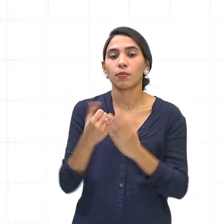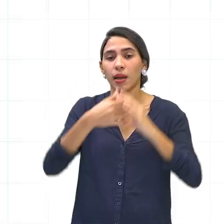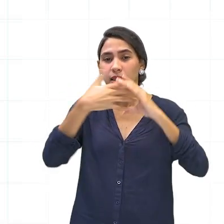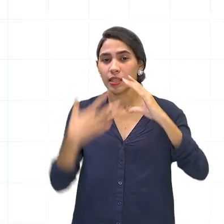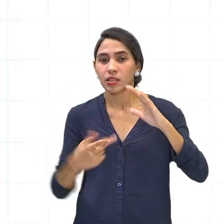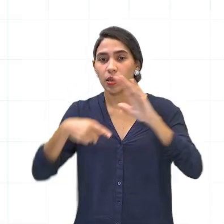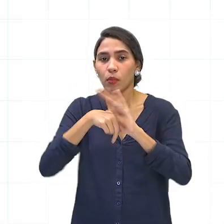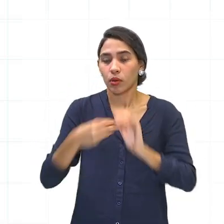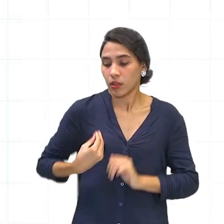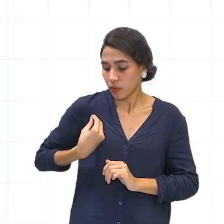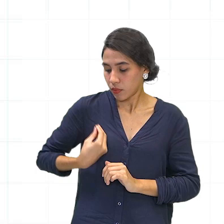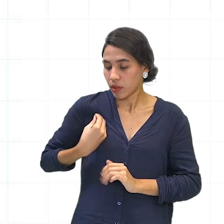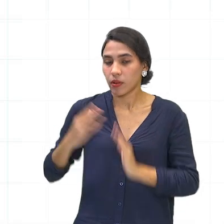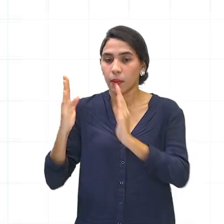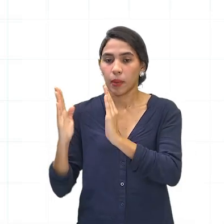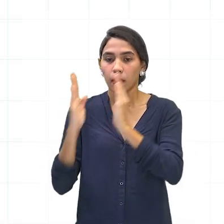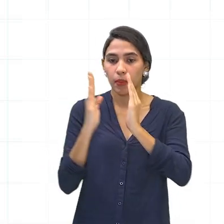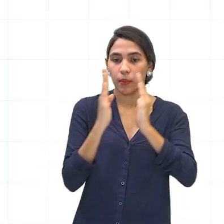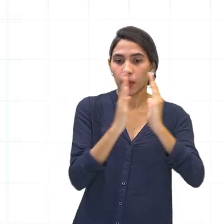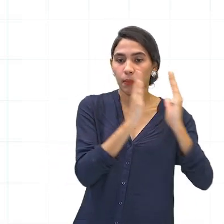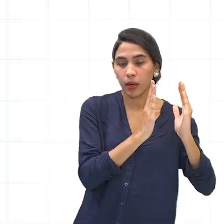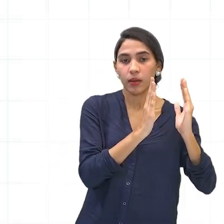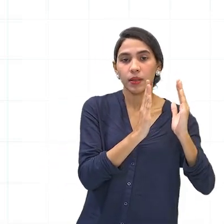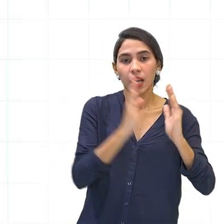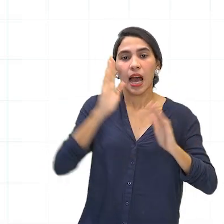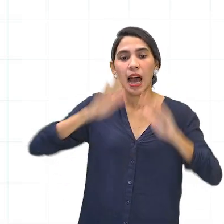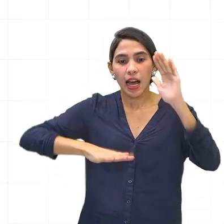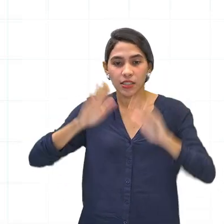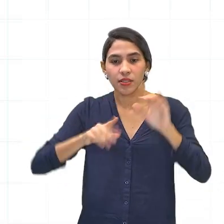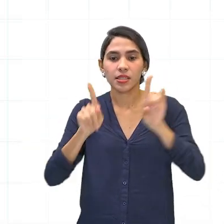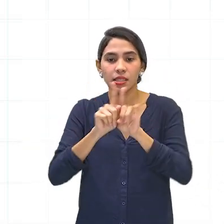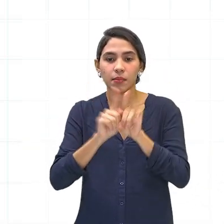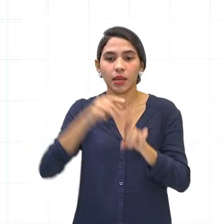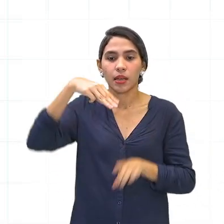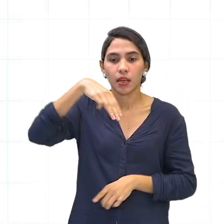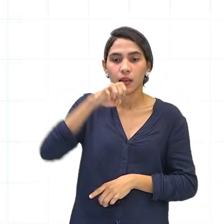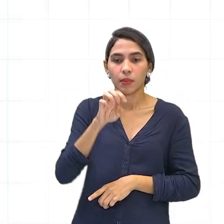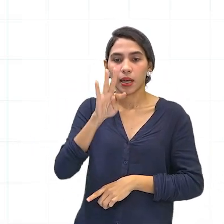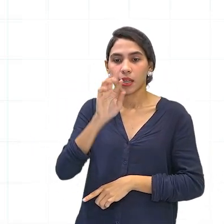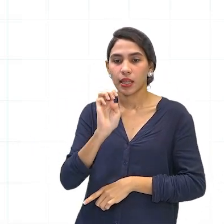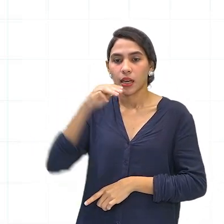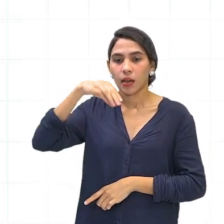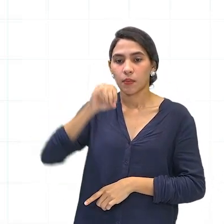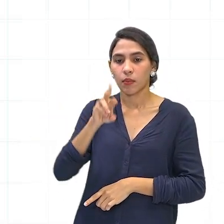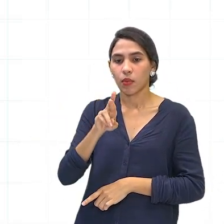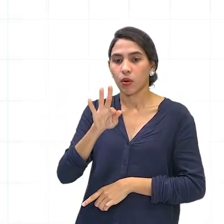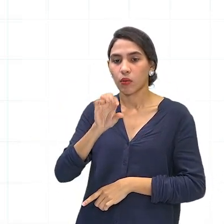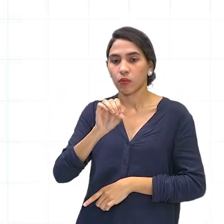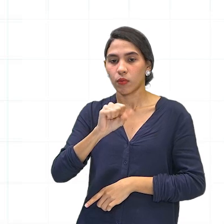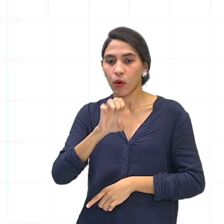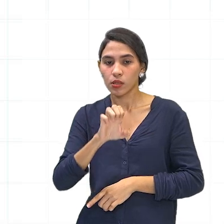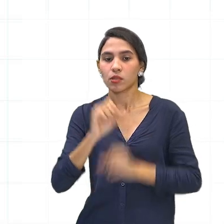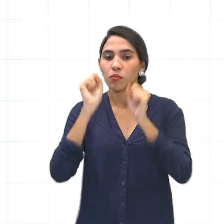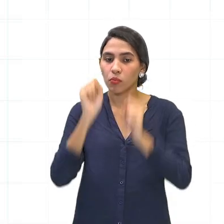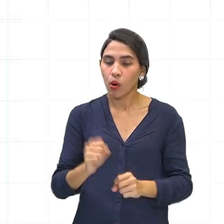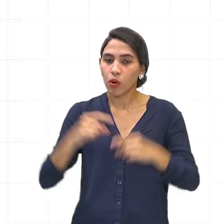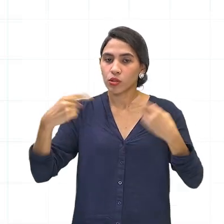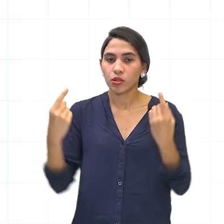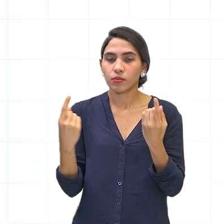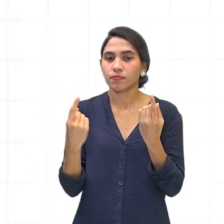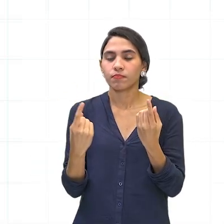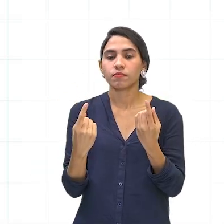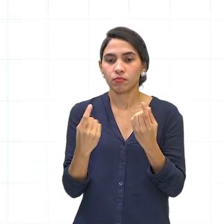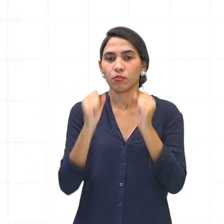inclui estágios embrionários e muitas vezes metamorfose. O desenvolvimento ele pode ocorrer diretamente, quando acontece